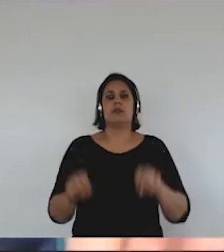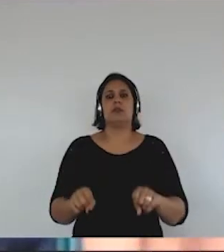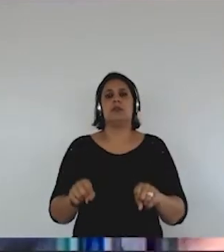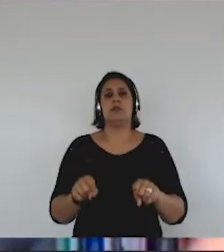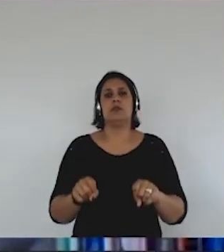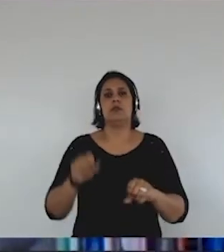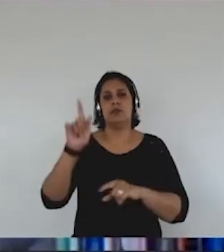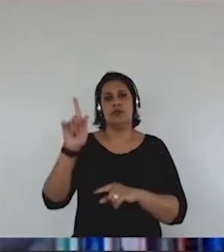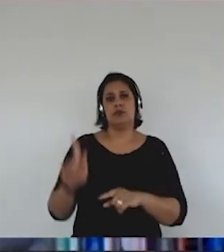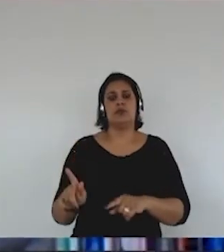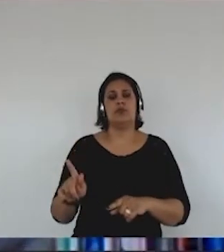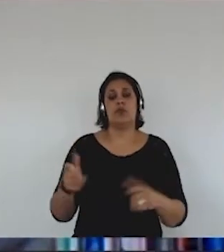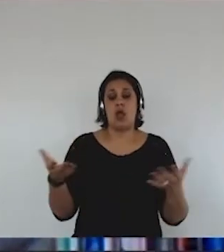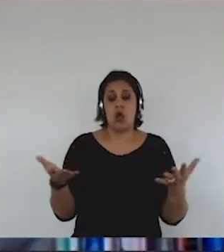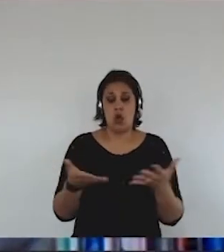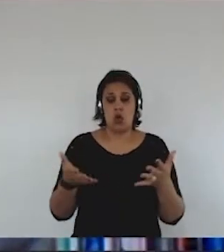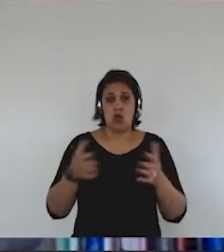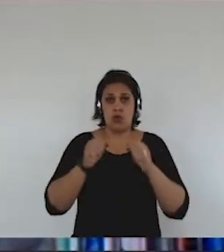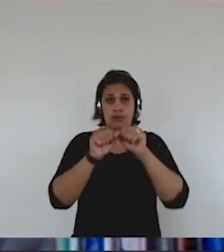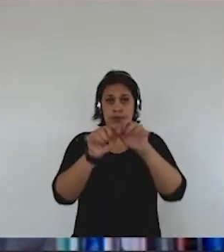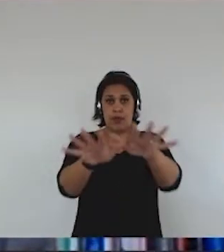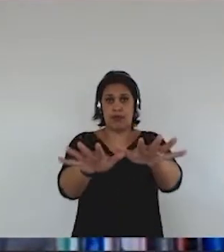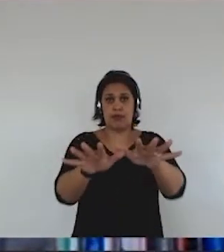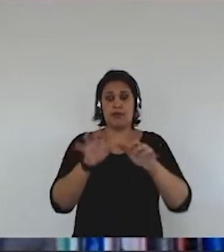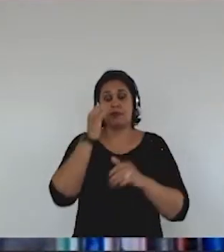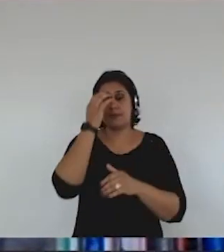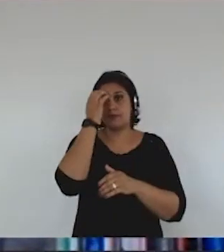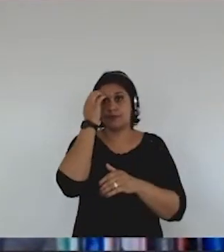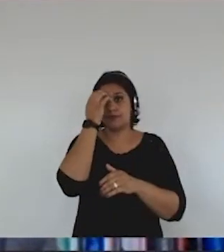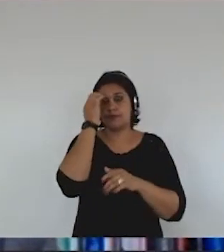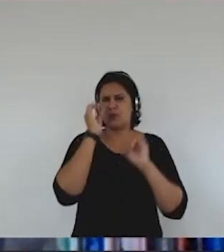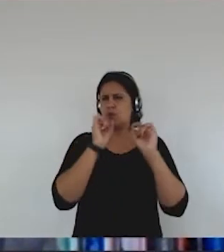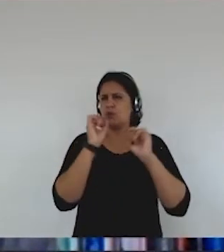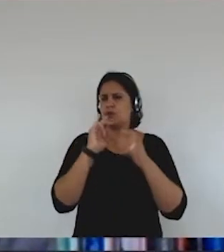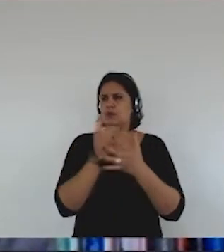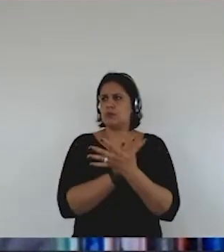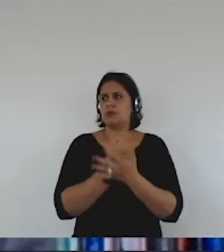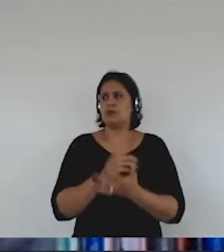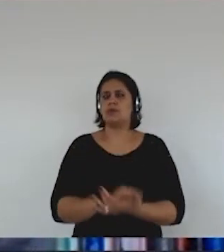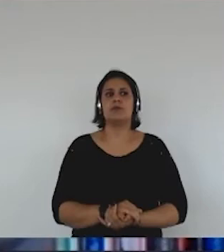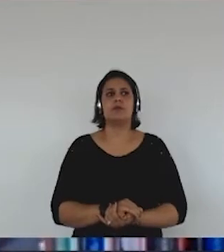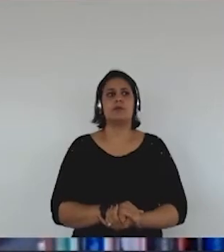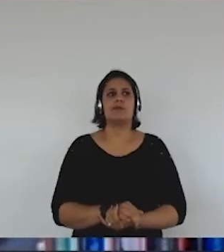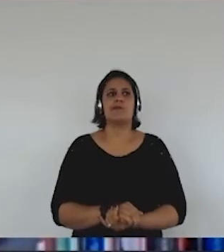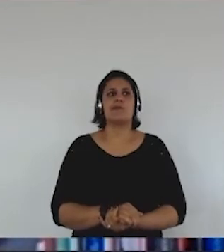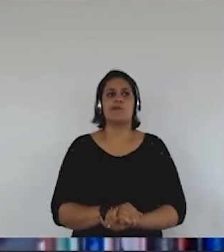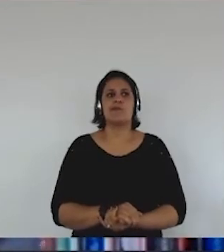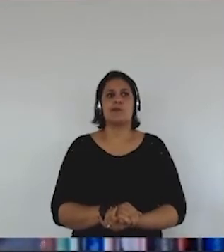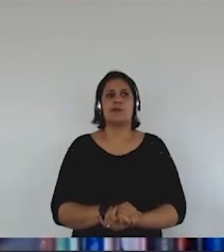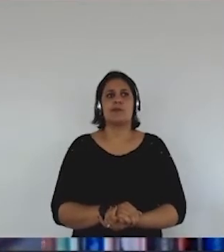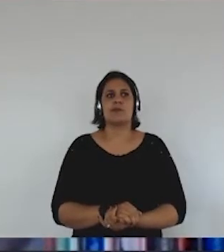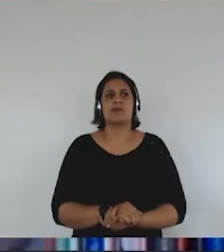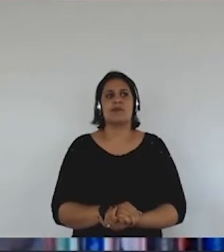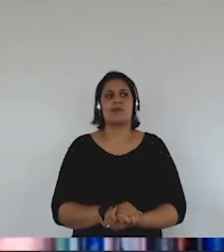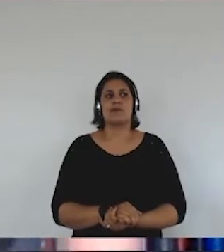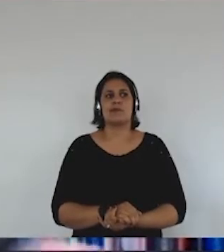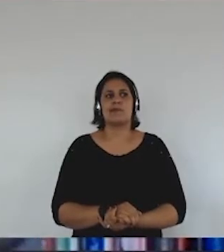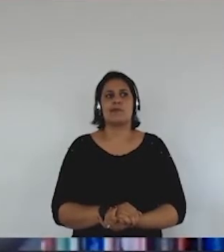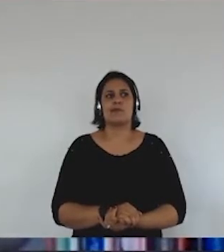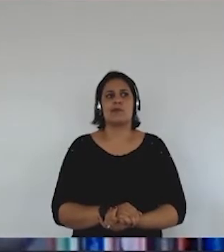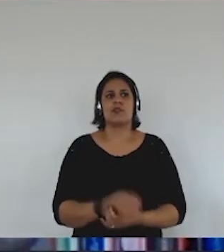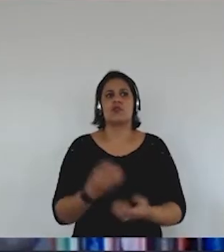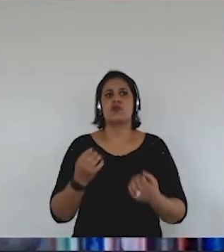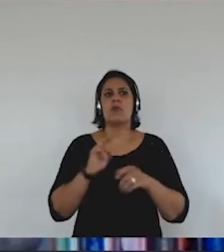hoje, dentro da pandemia, o que isso reflete em termos de prevenção